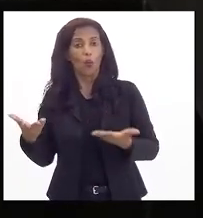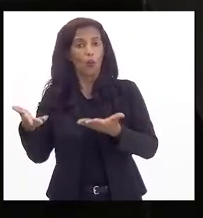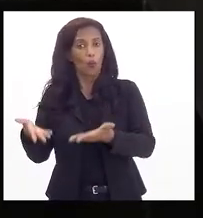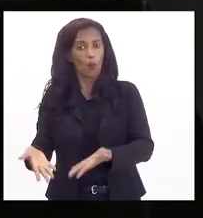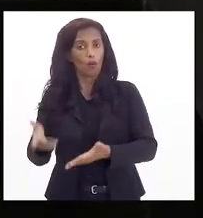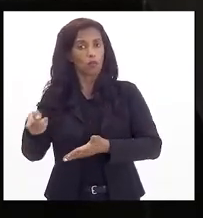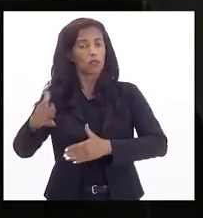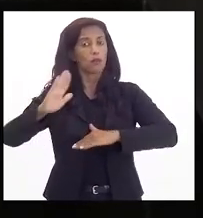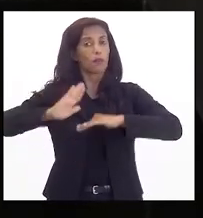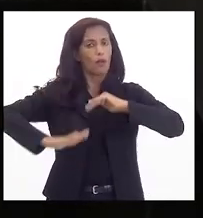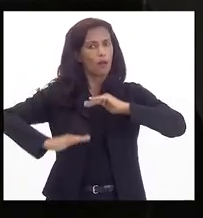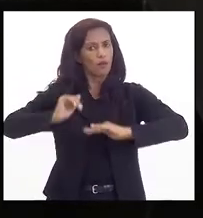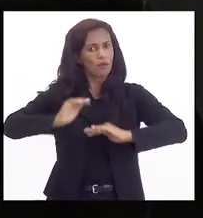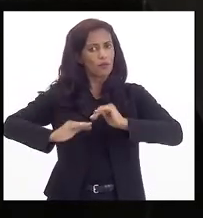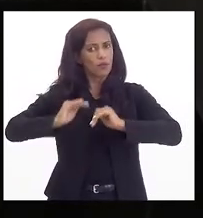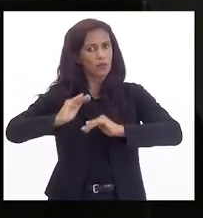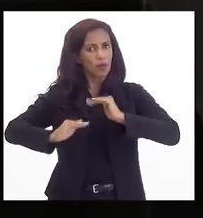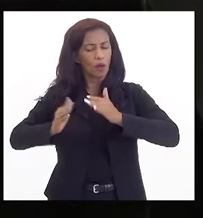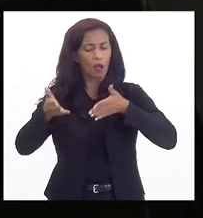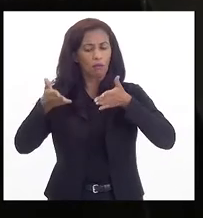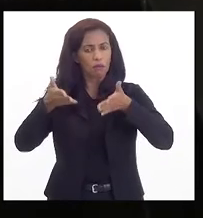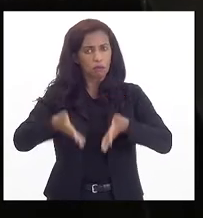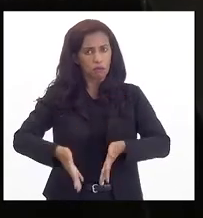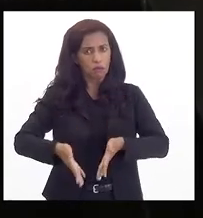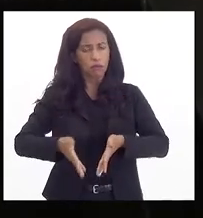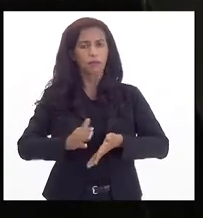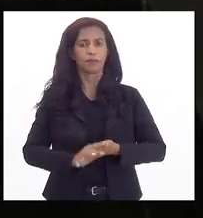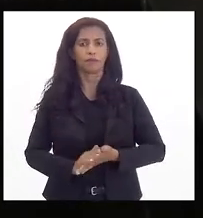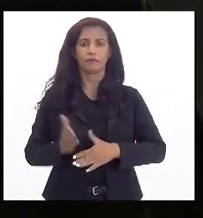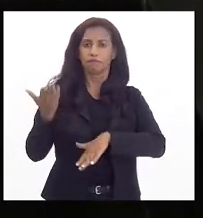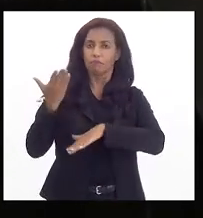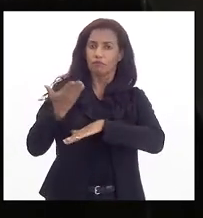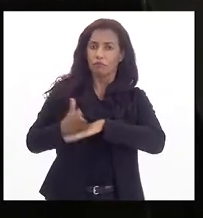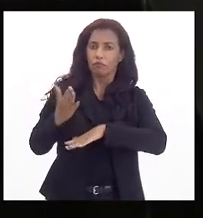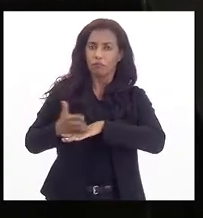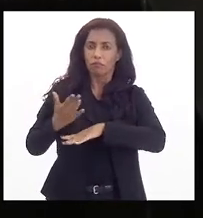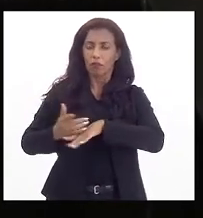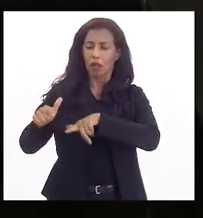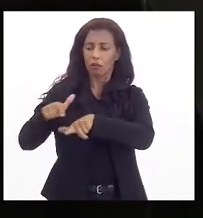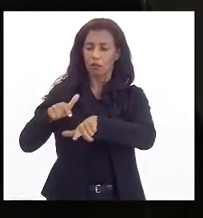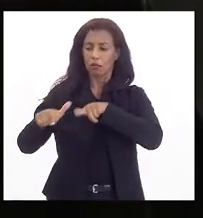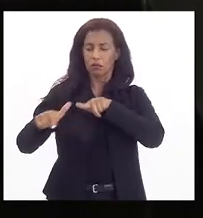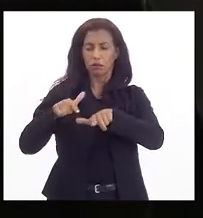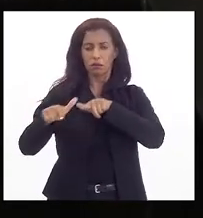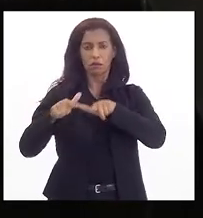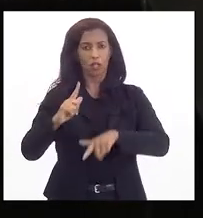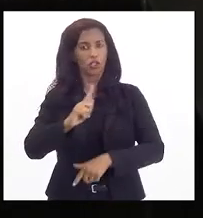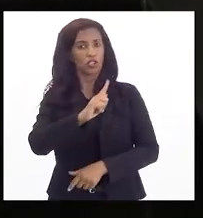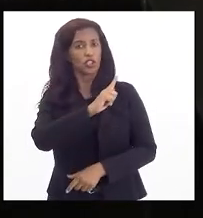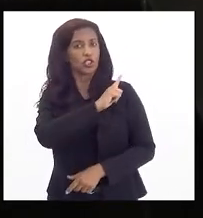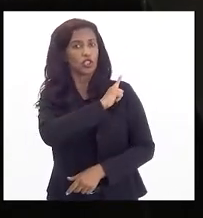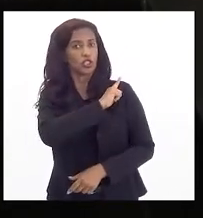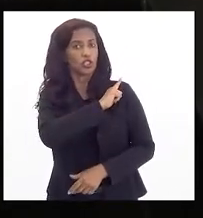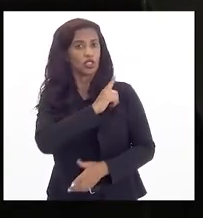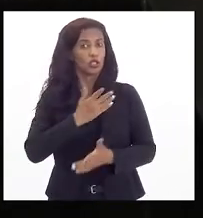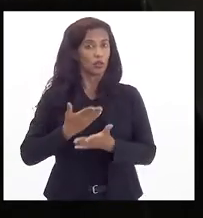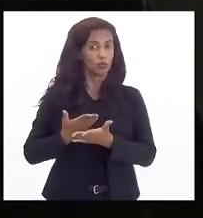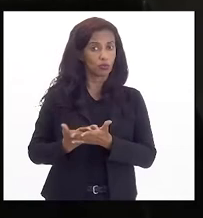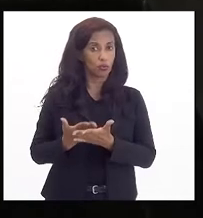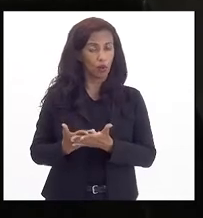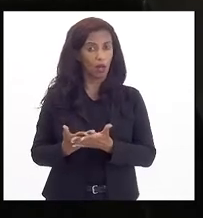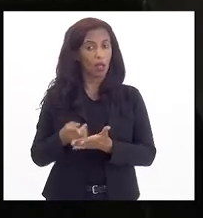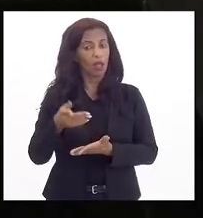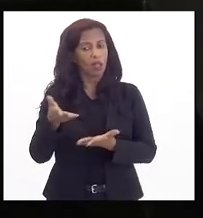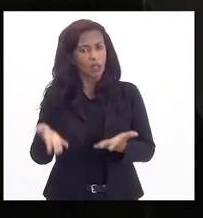esse profissional da educação estiver no exercício dessa atividade de gestão escolar, de direção escolar, que